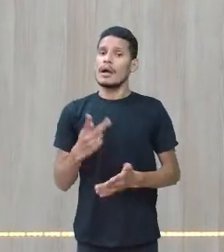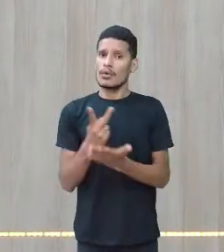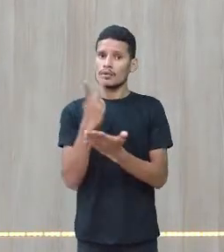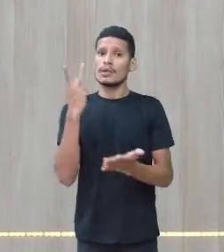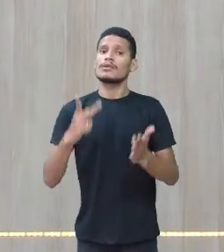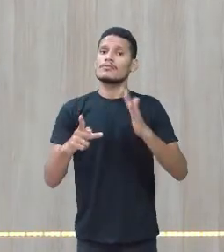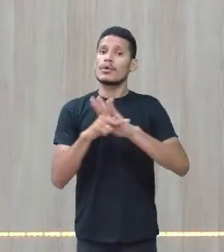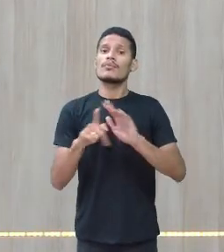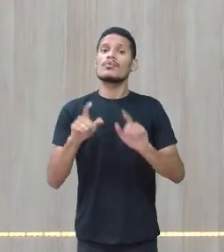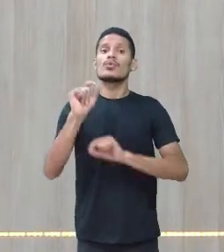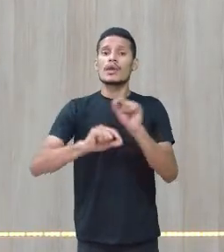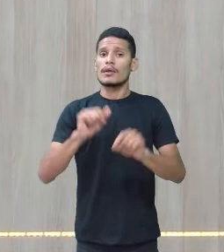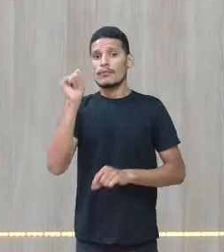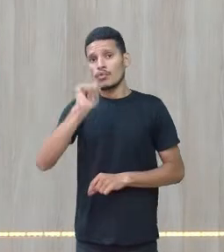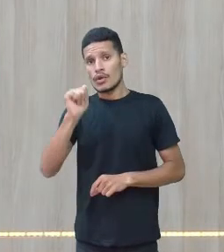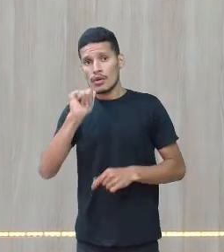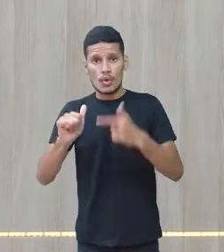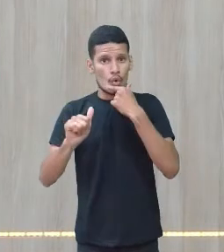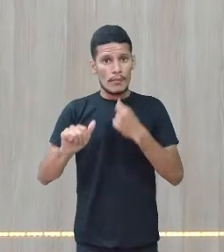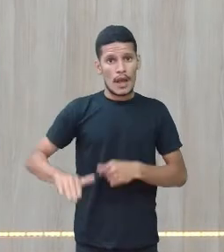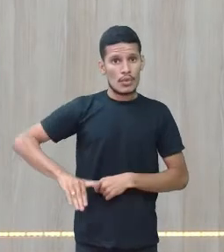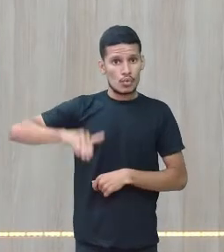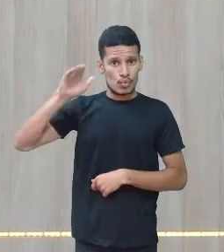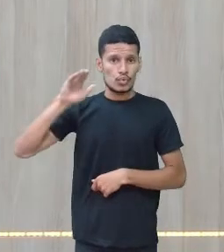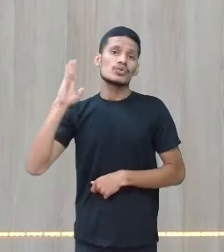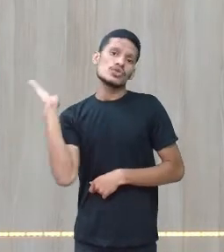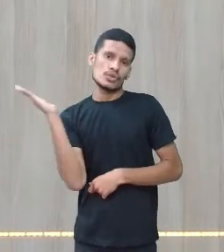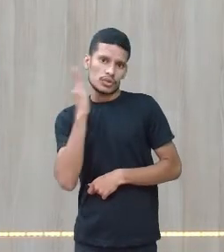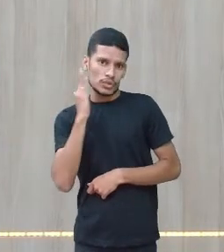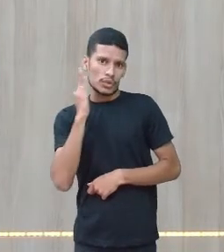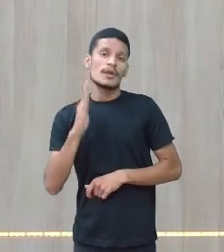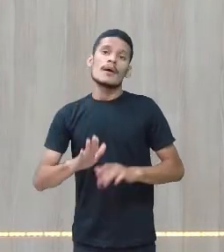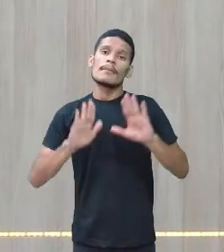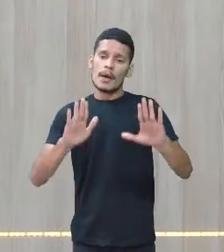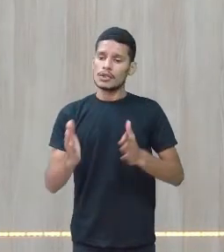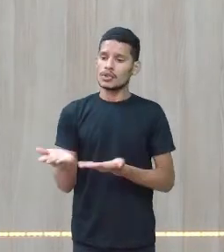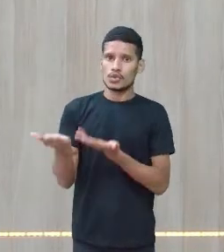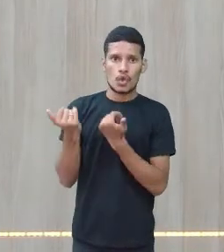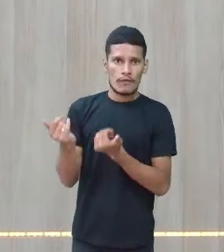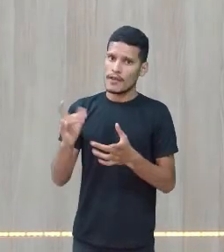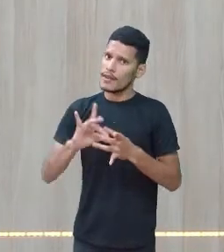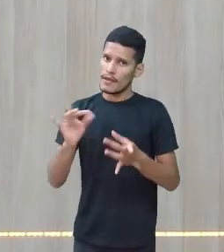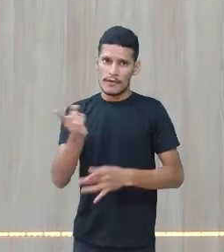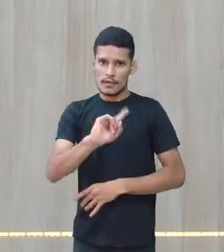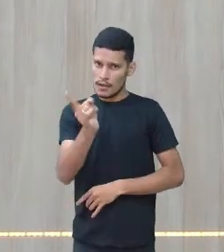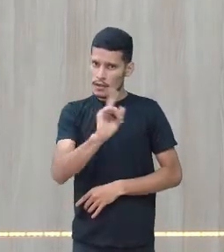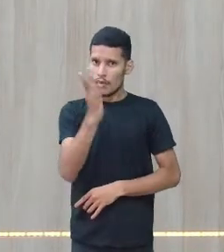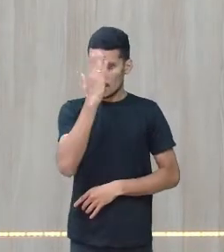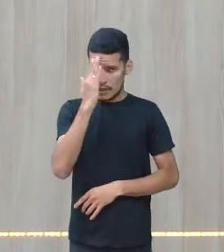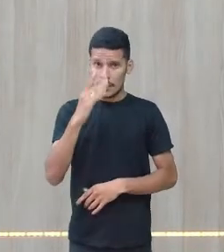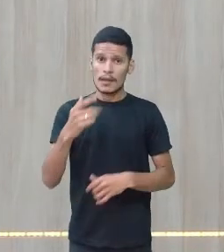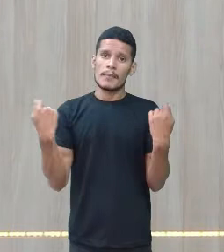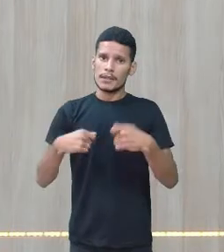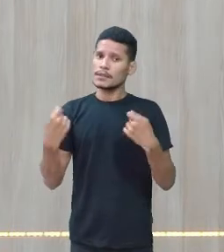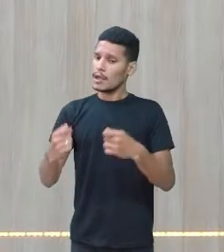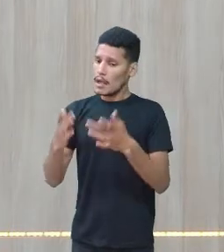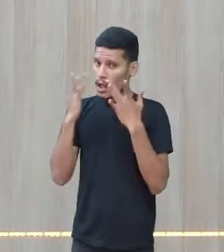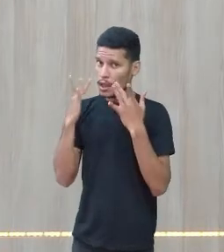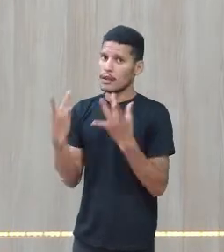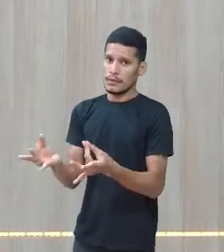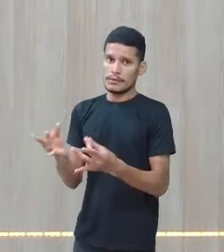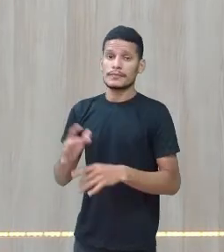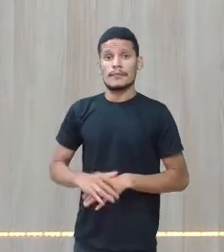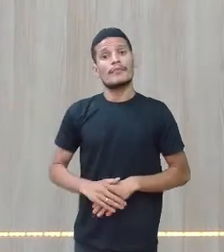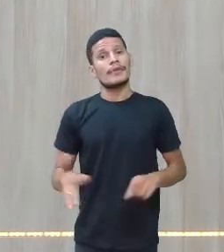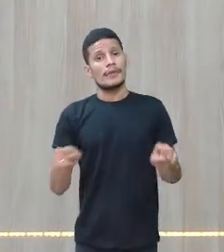mais com mulheres e homens adultos, né? Mas os jovens não estão livres, tudo a gente tem que prestar muita atenção.